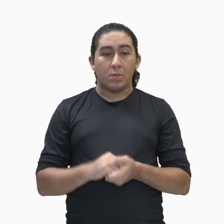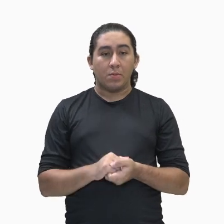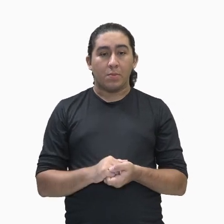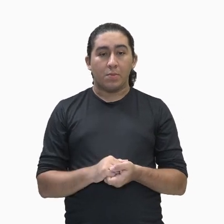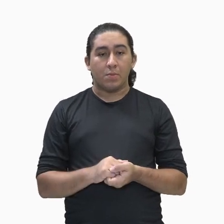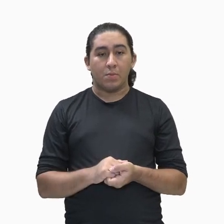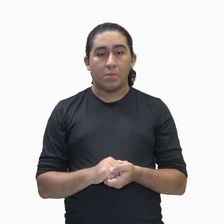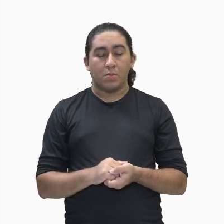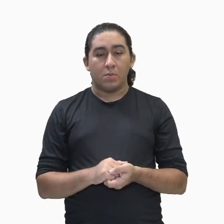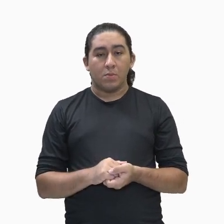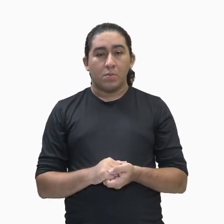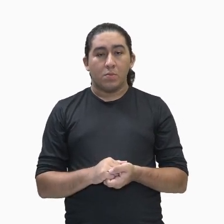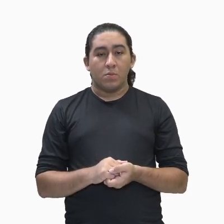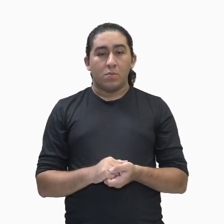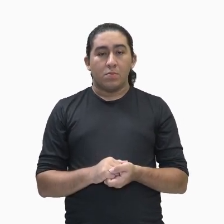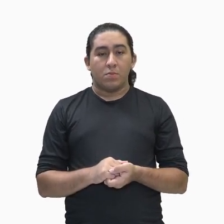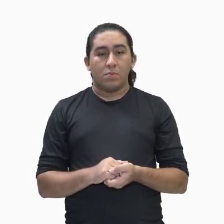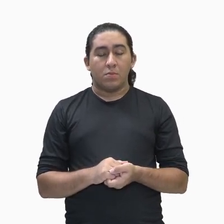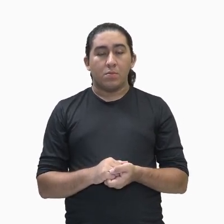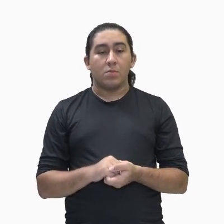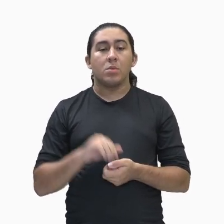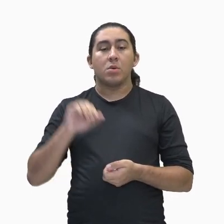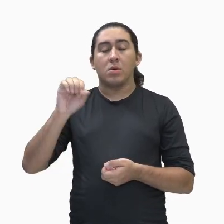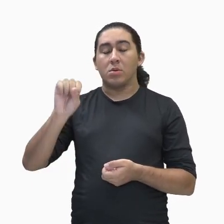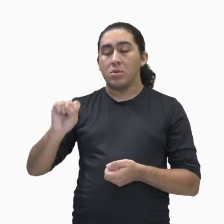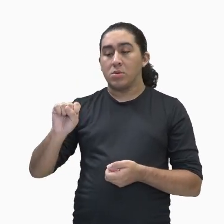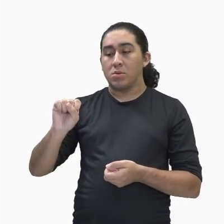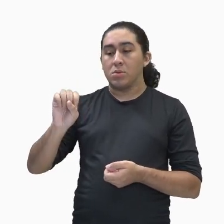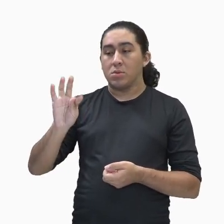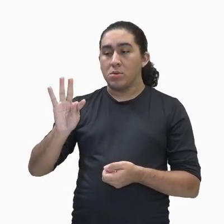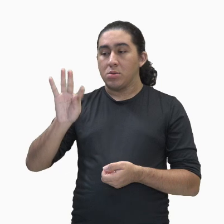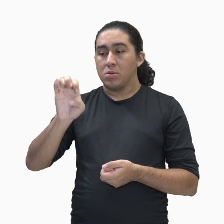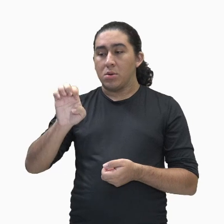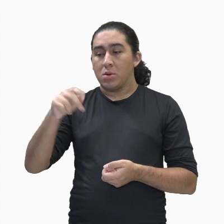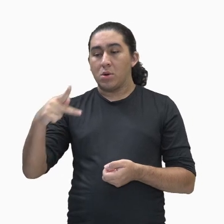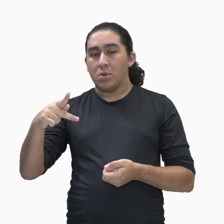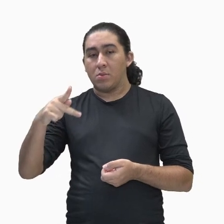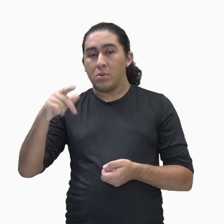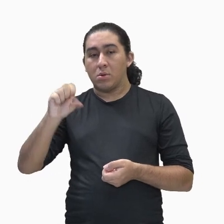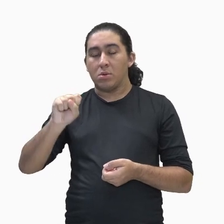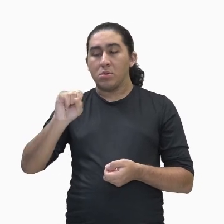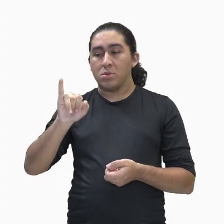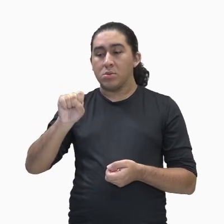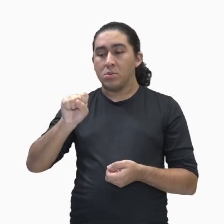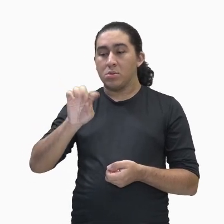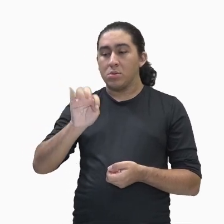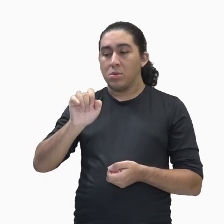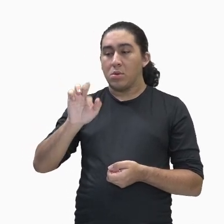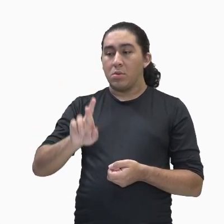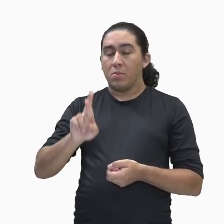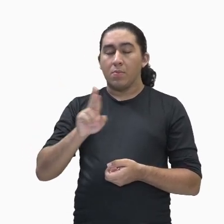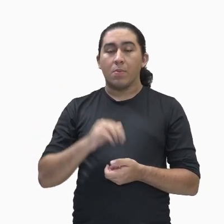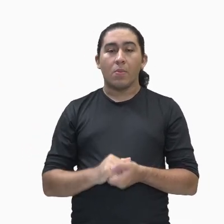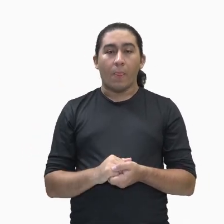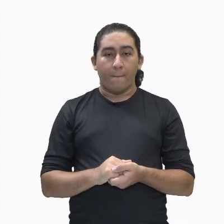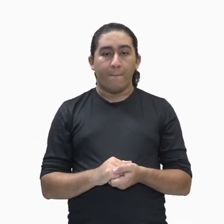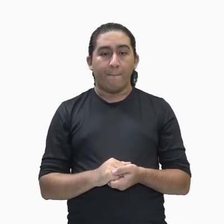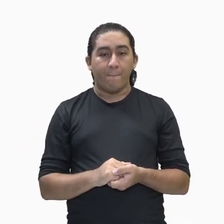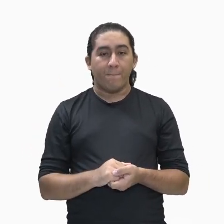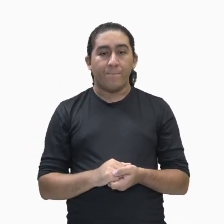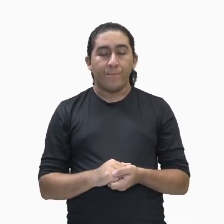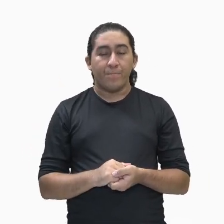Stepson. Stepson, né? Que é a relação, né, da Camila com os rapazes, né? Com o Harry e o William.